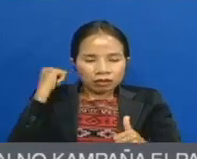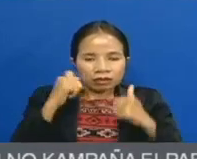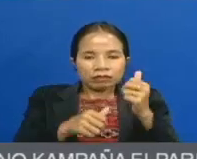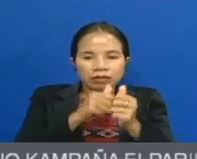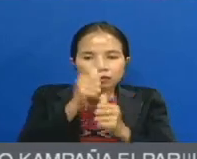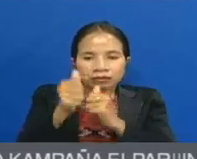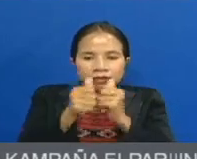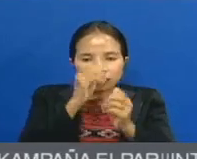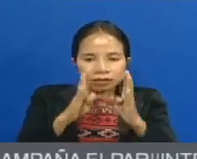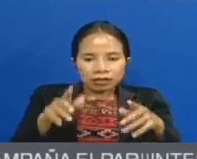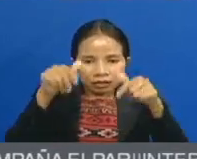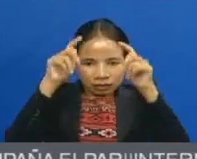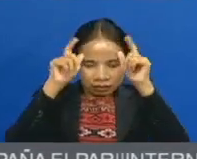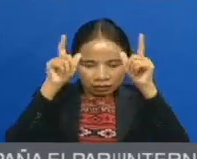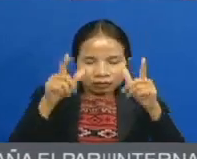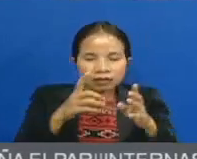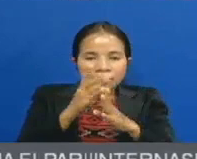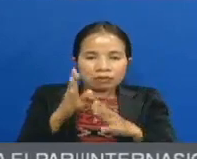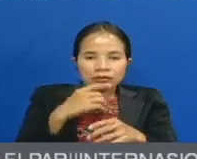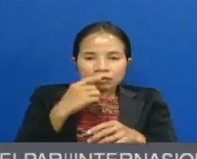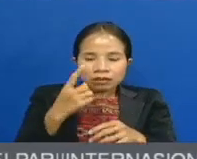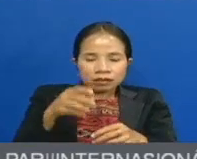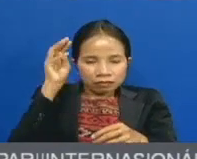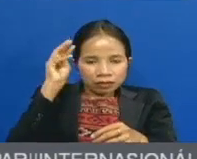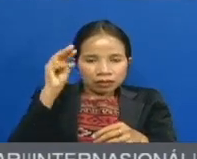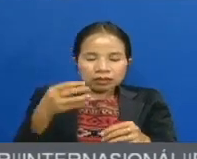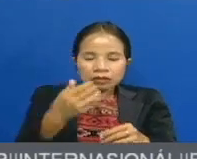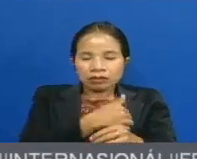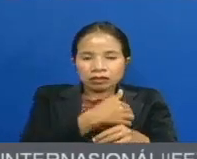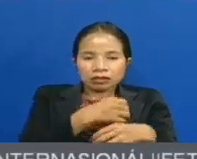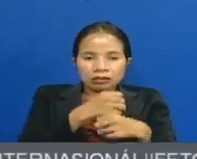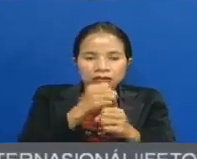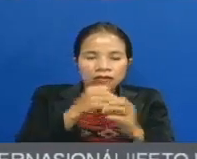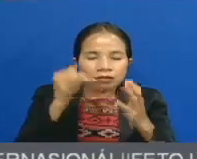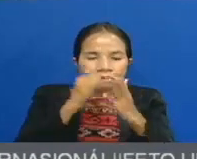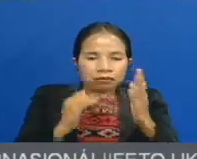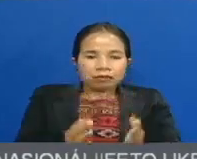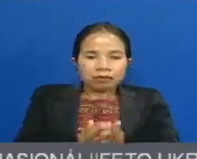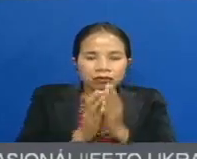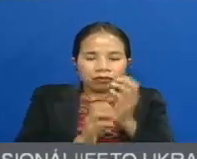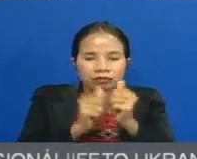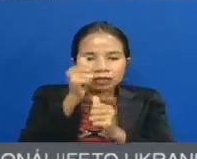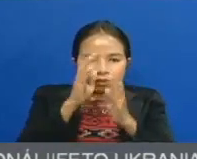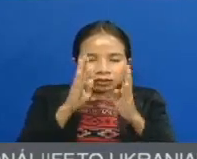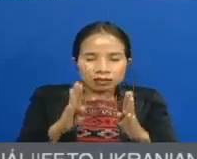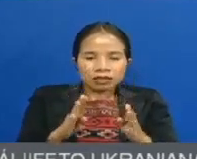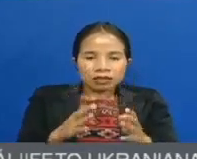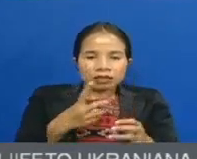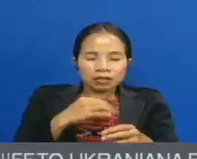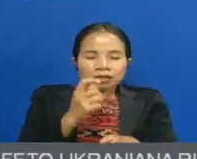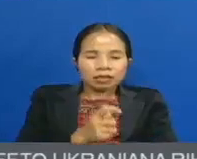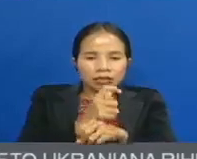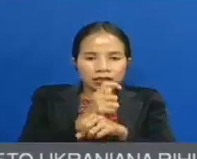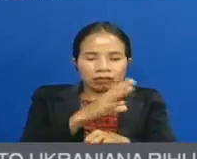iha Timor-Leste. Executivo ne argumenta ministério nebe sideu halo marcação barro pesca magdili atauru